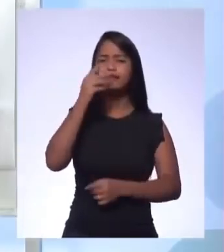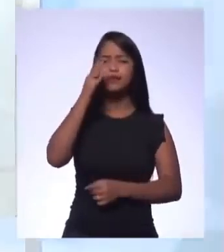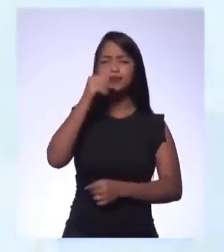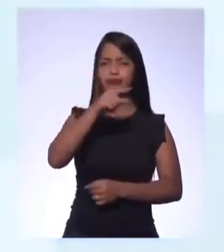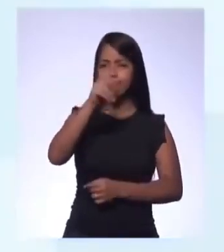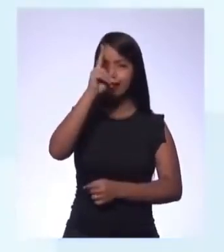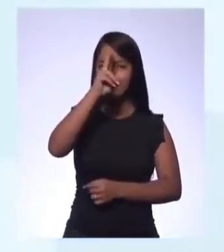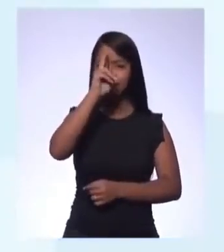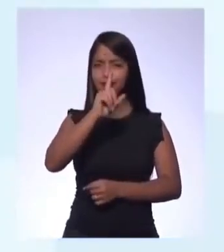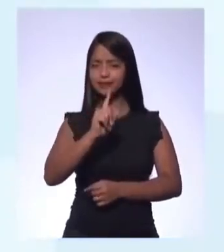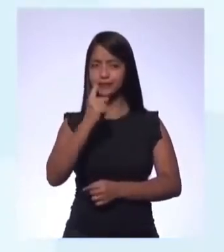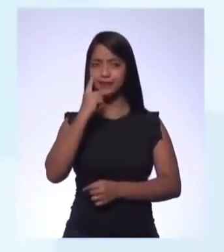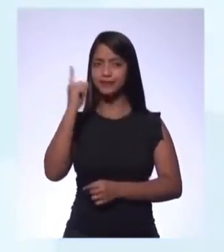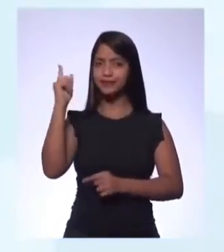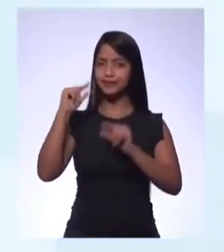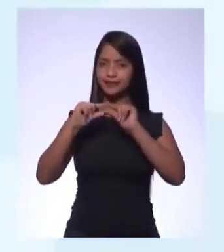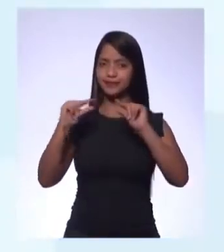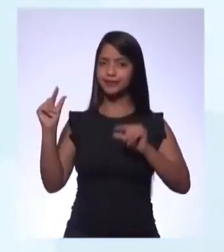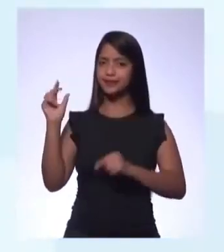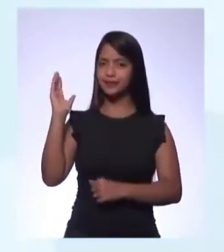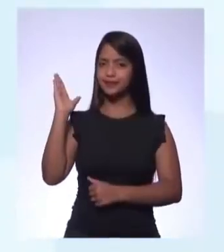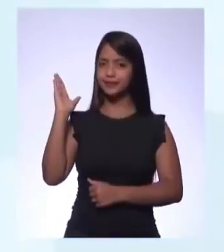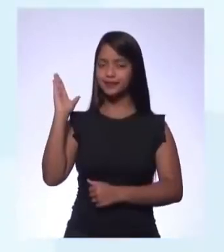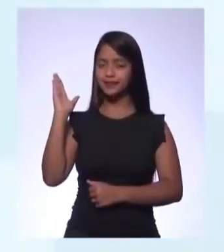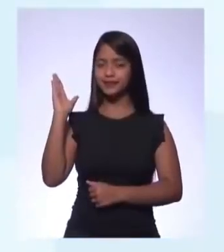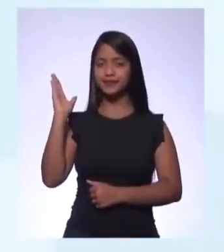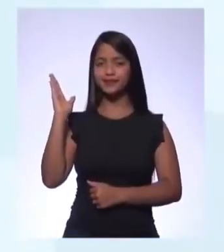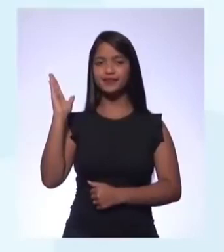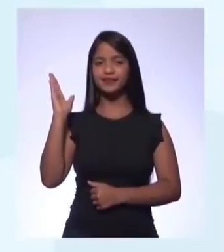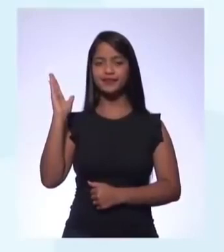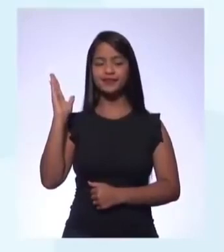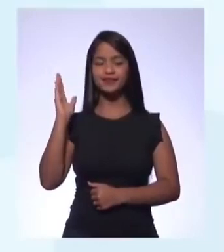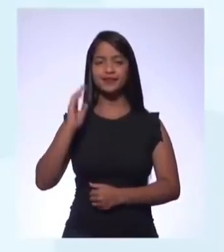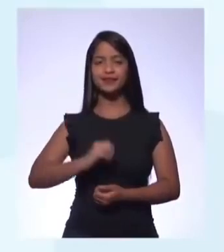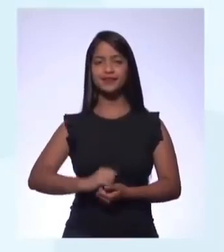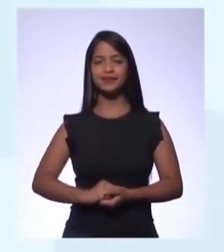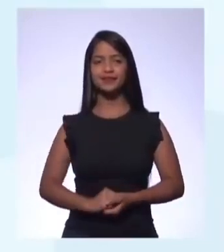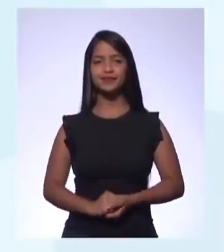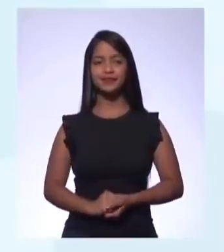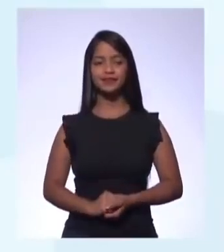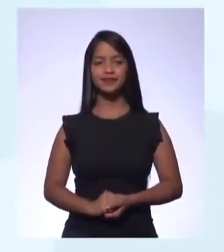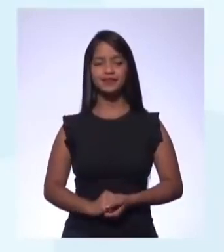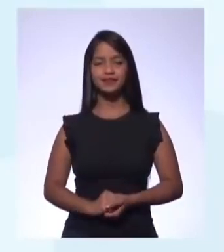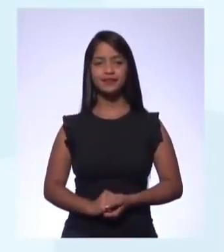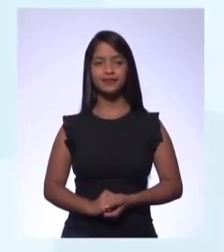favor. How many chromosomes are there in a human cells?